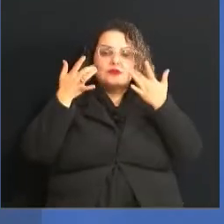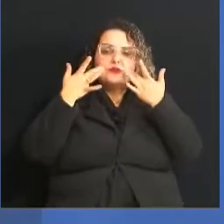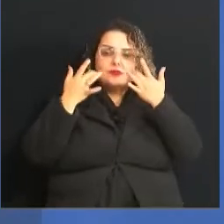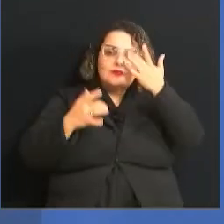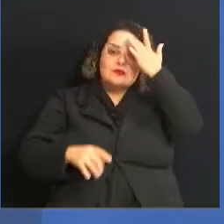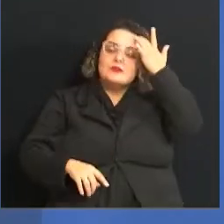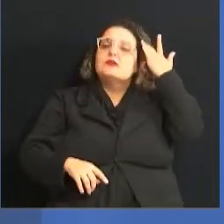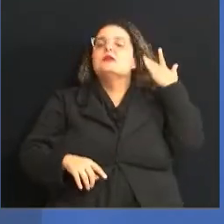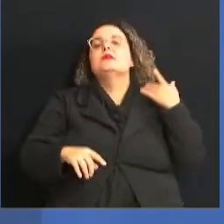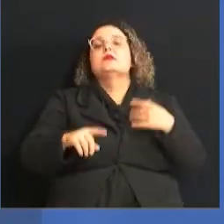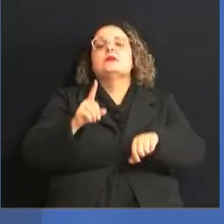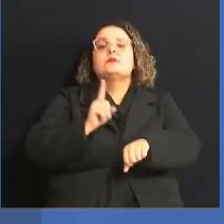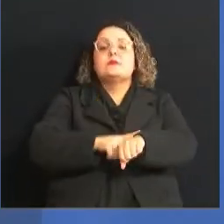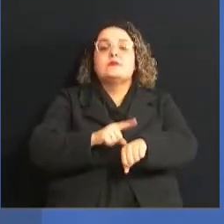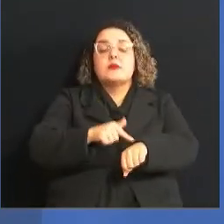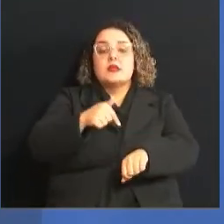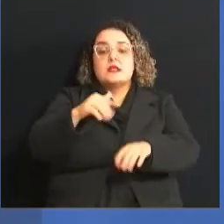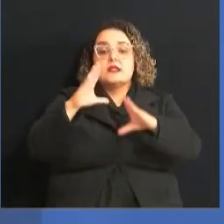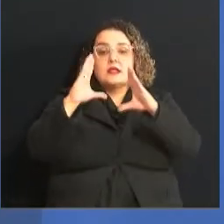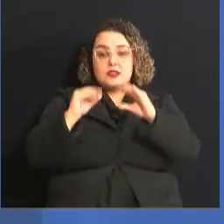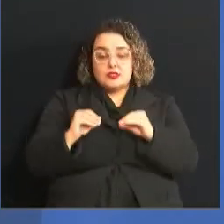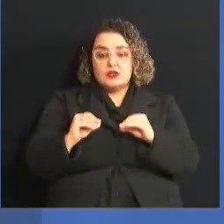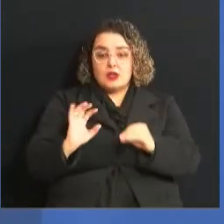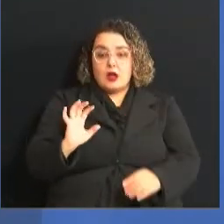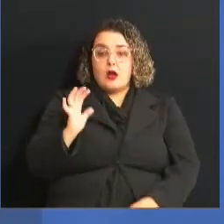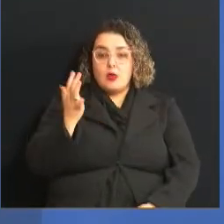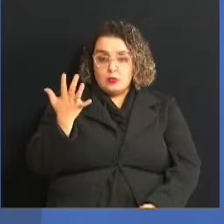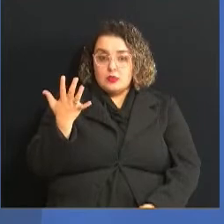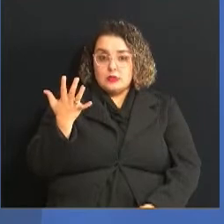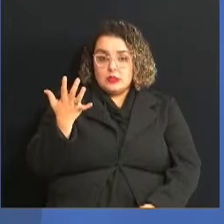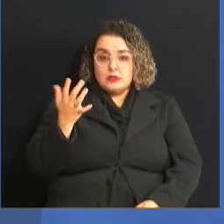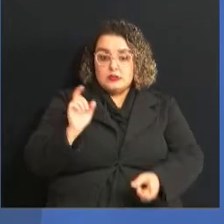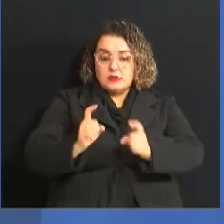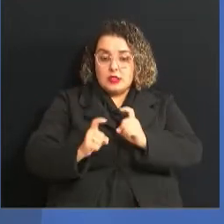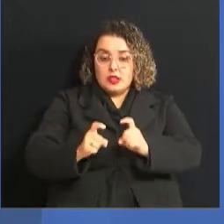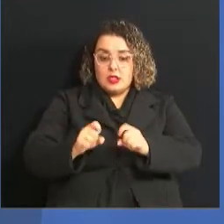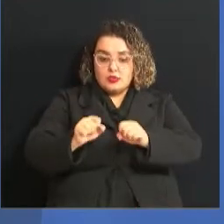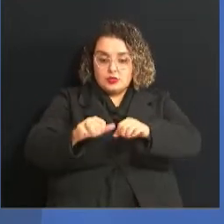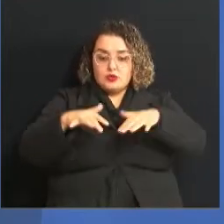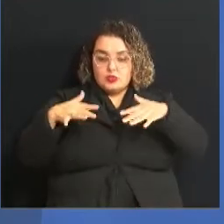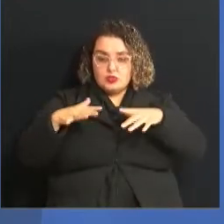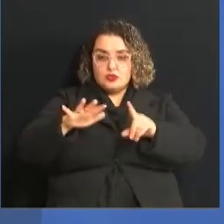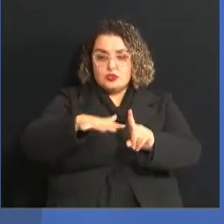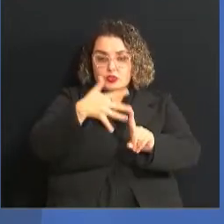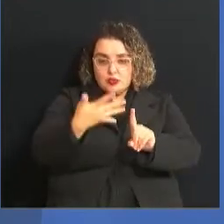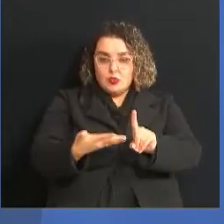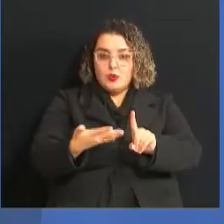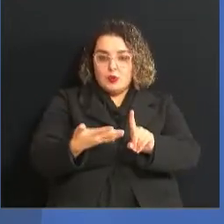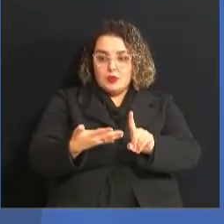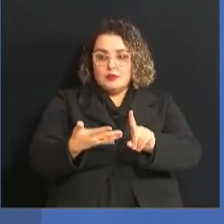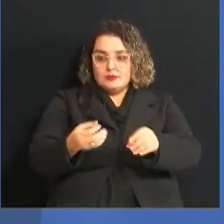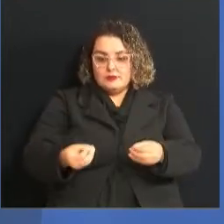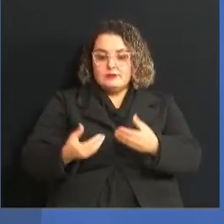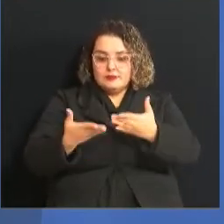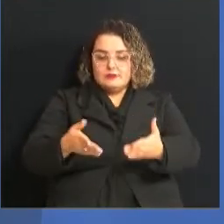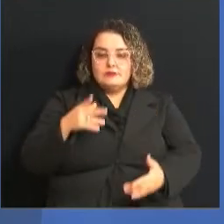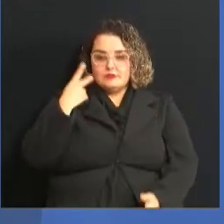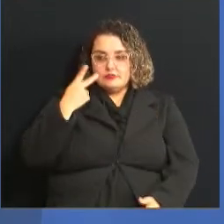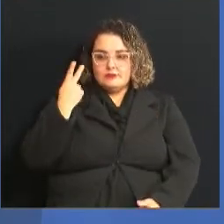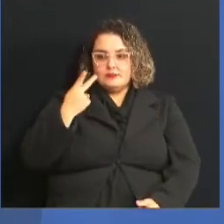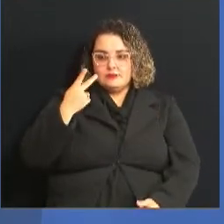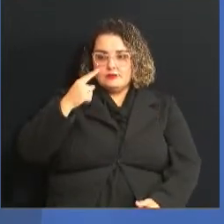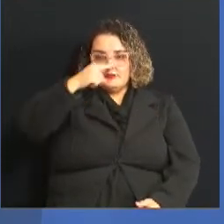partir das 7h acontece a reunião solene para a entrega, por iniciativa do vereador